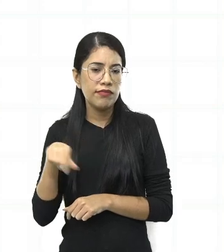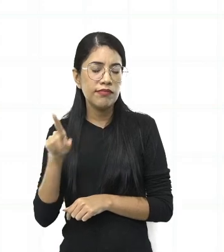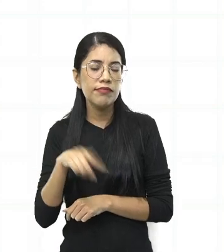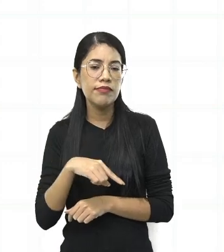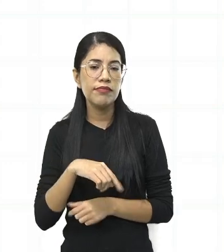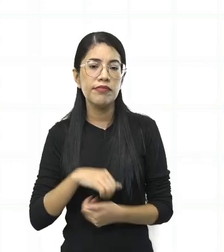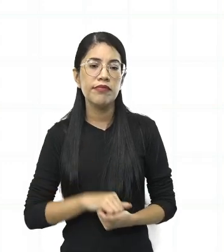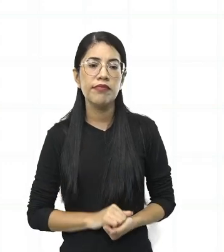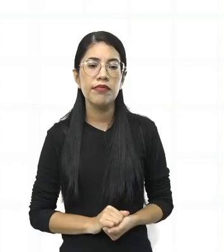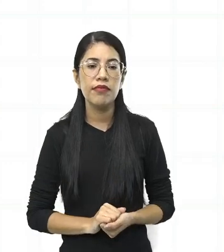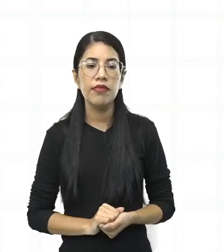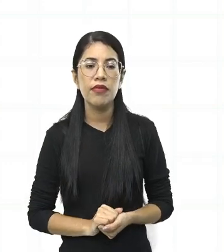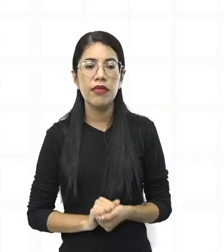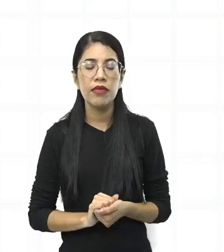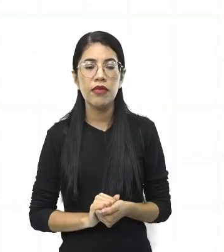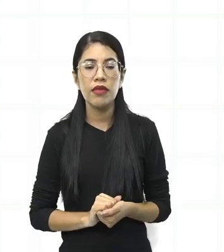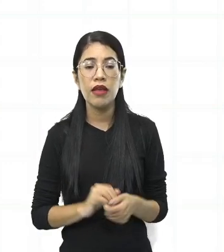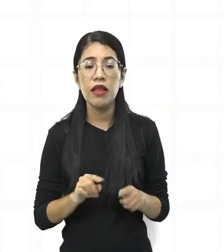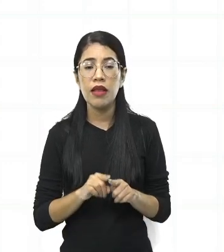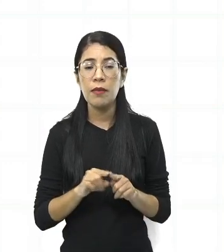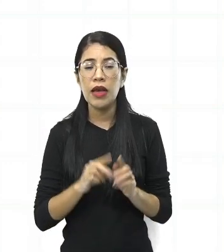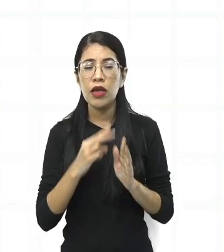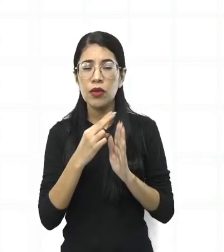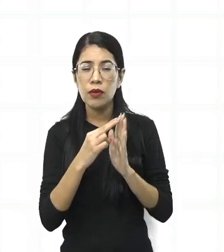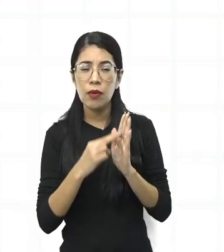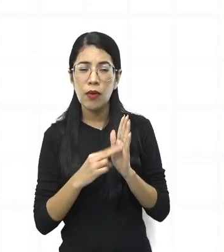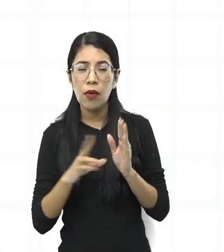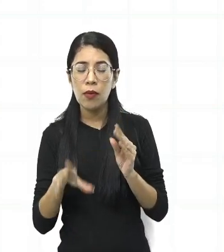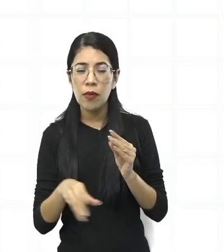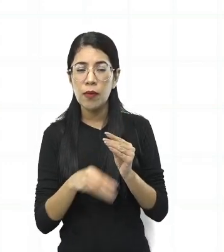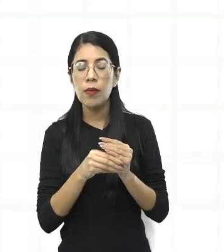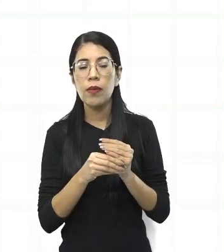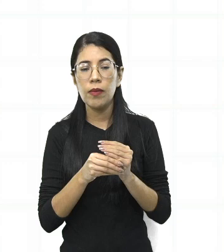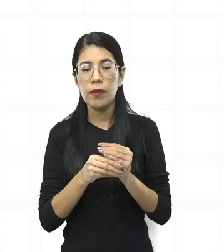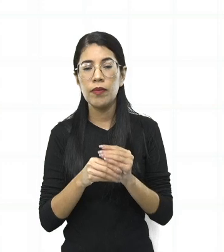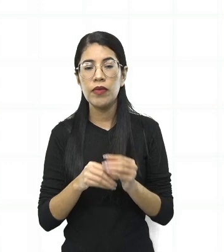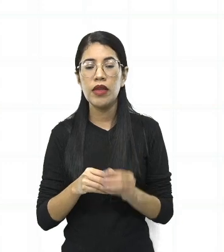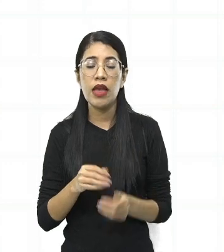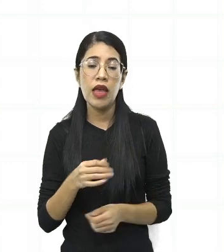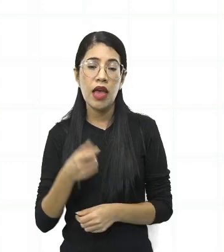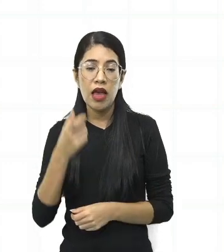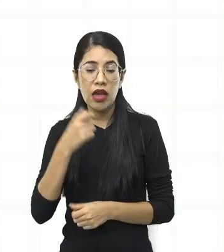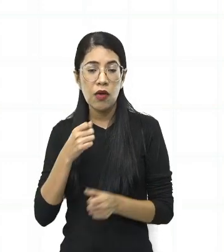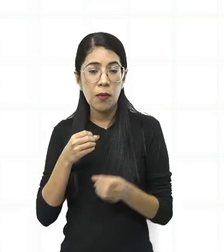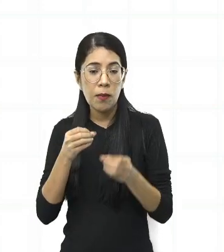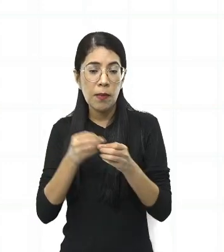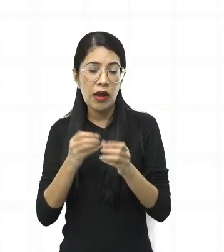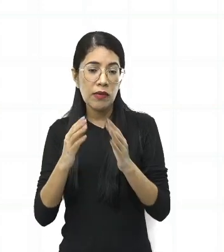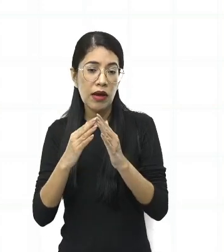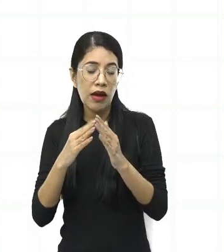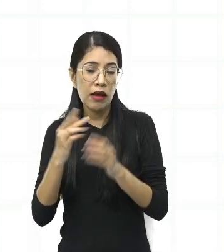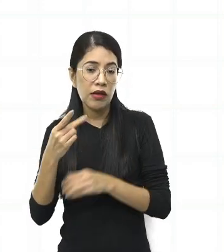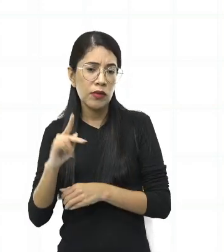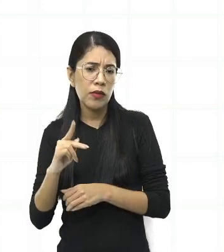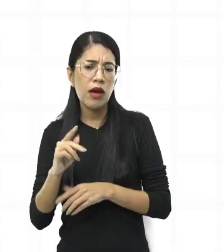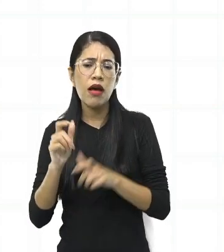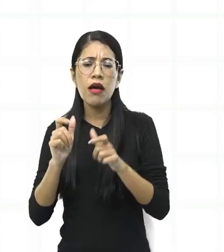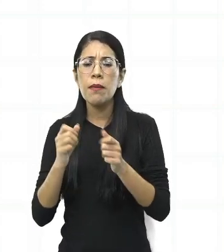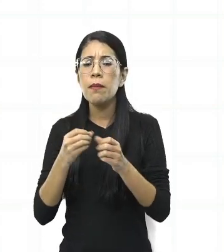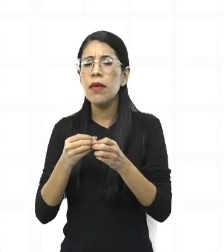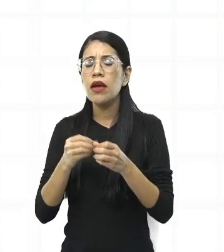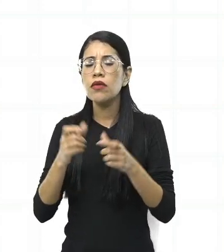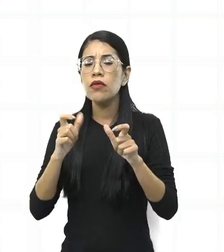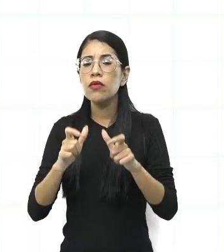errado, tá? Nomes e complementos. Eu estou perto de sua casa. Eu estou perto. Perto, menino, da